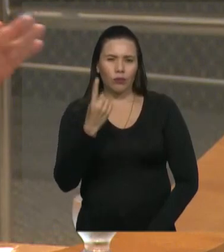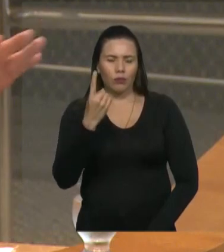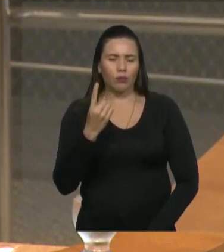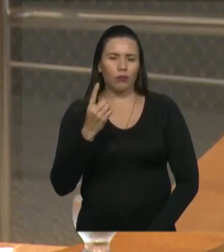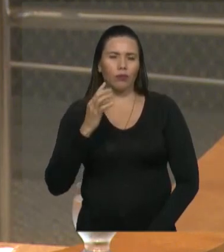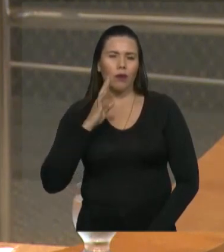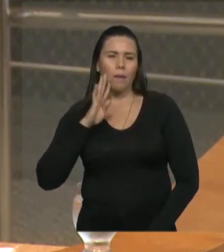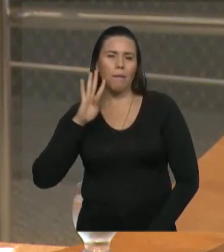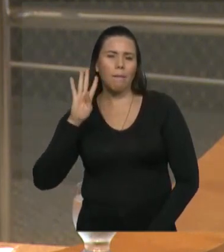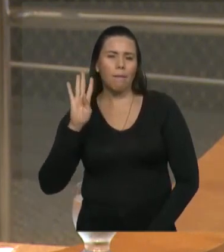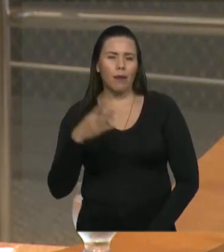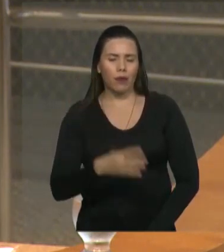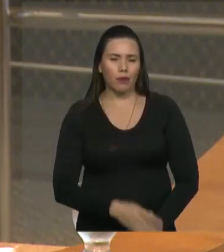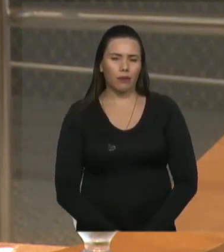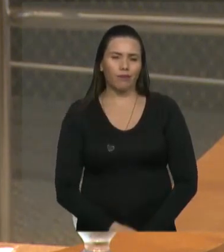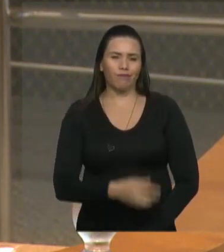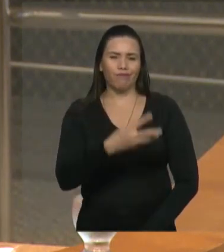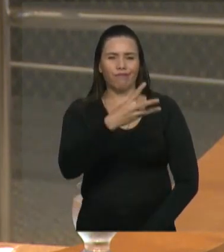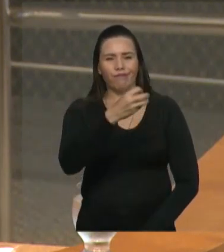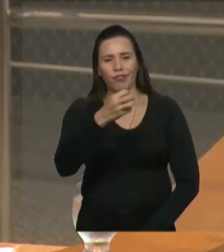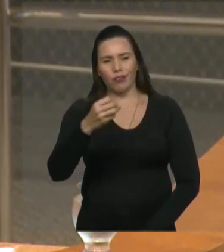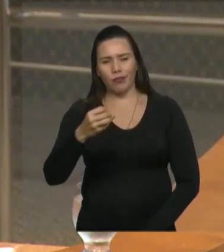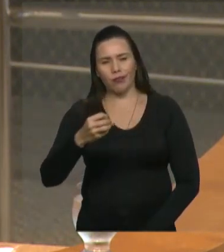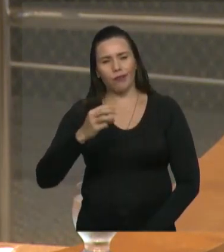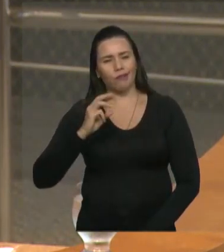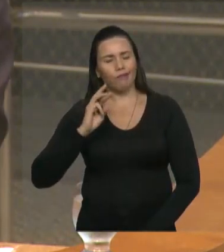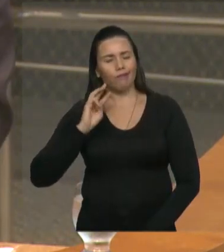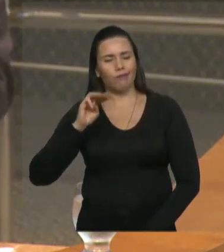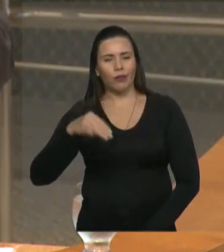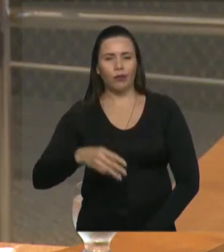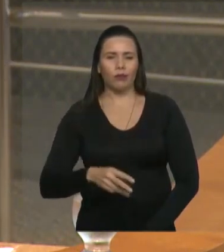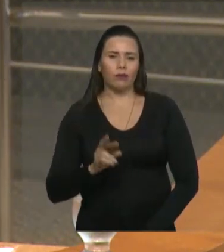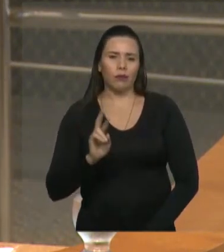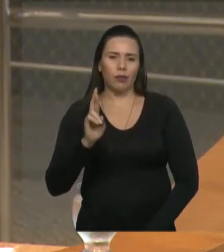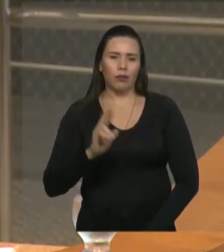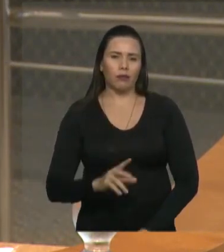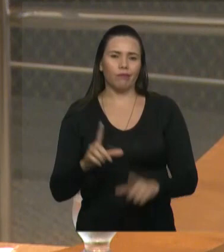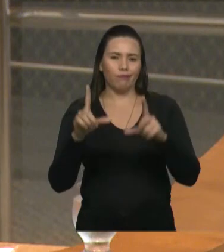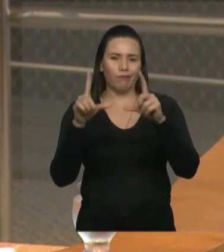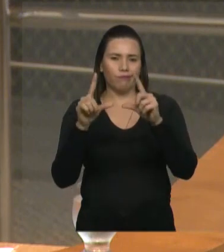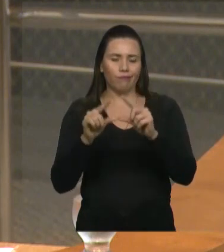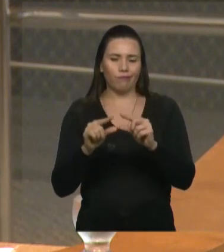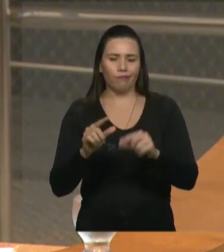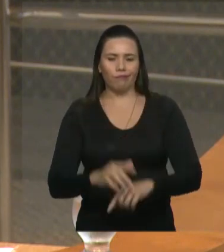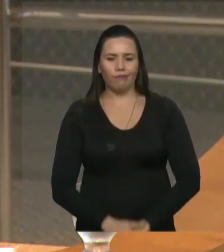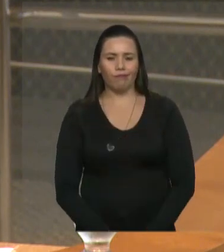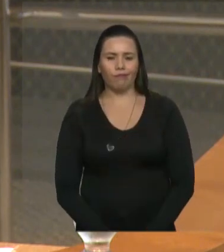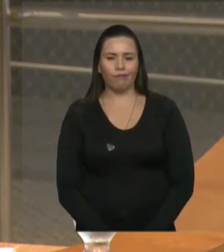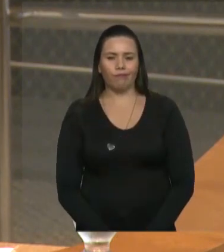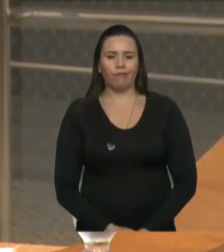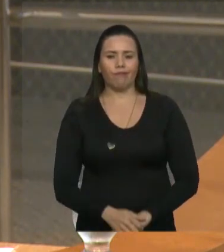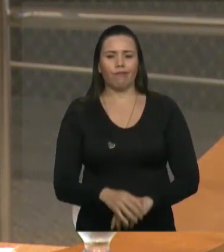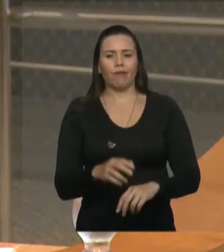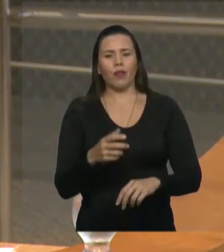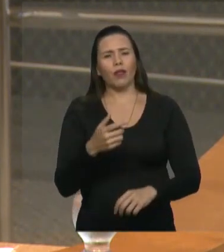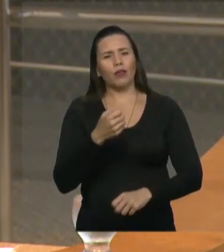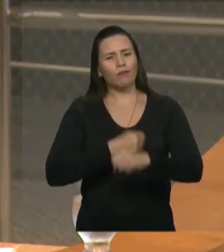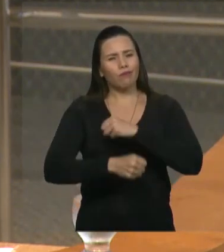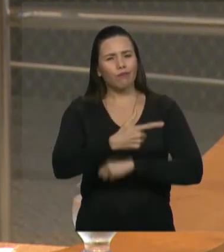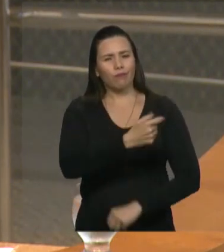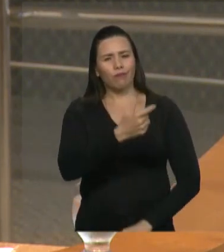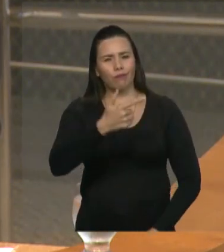tenho esperança. Na própria cifra da infraestrutura, em 2017, em